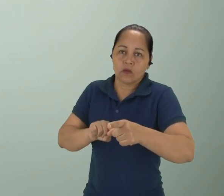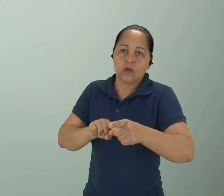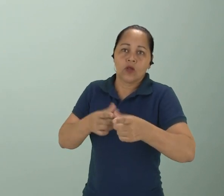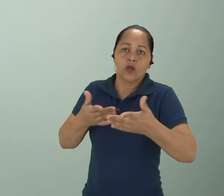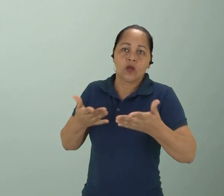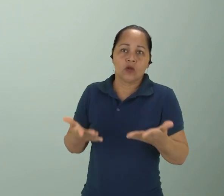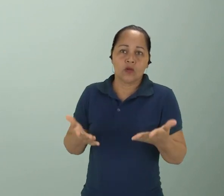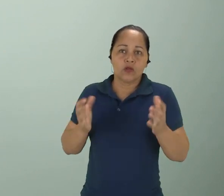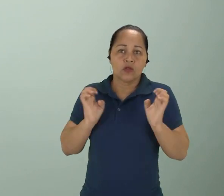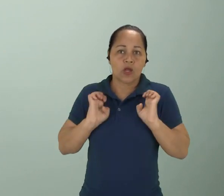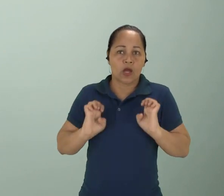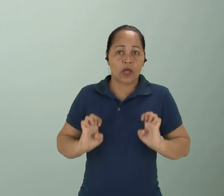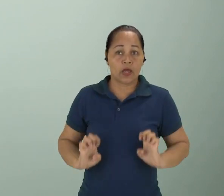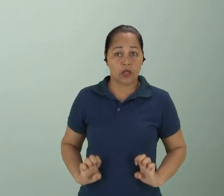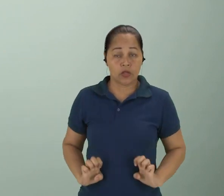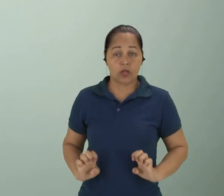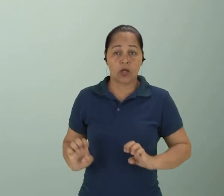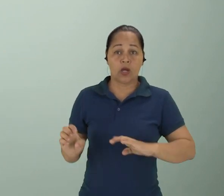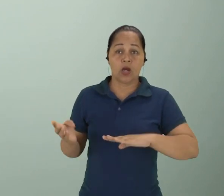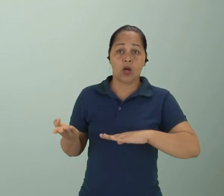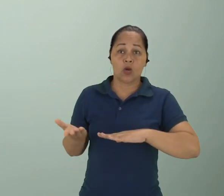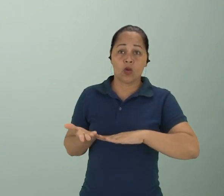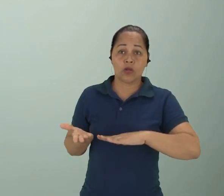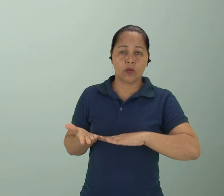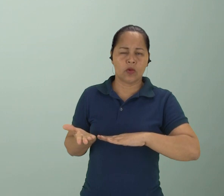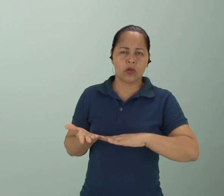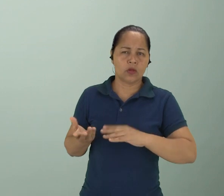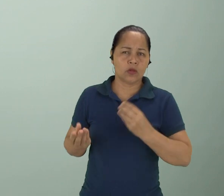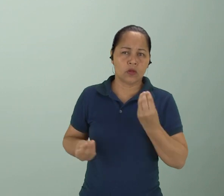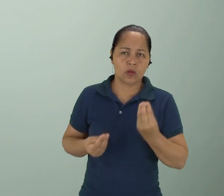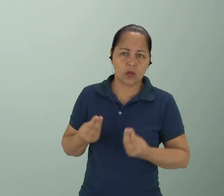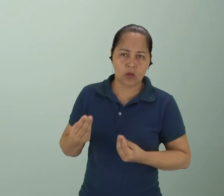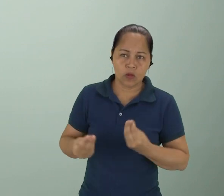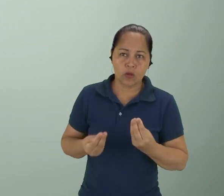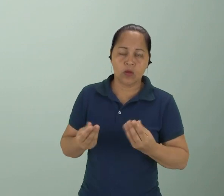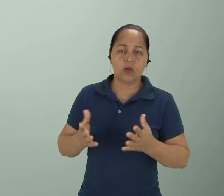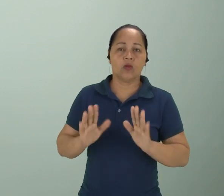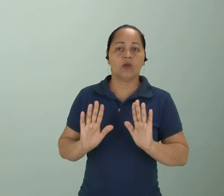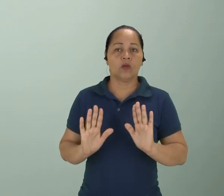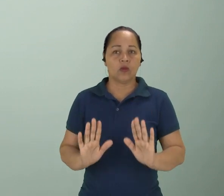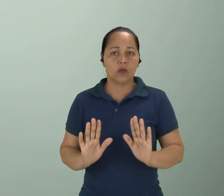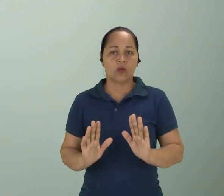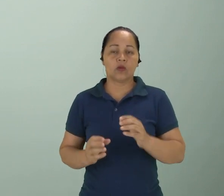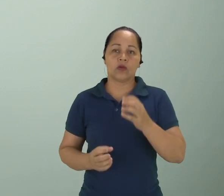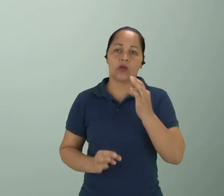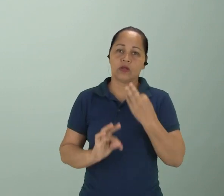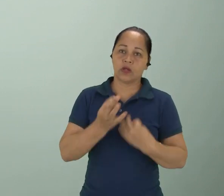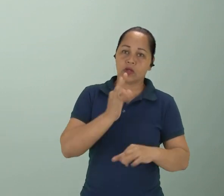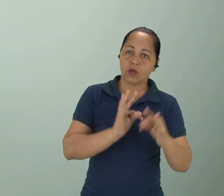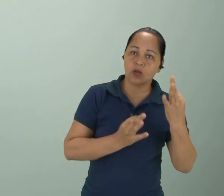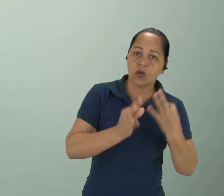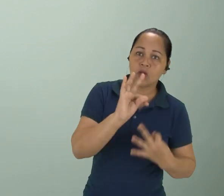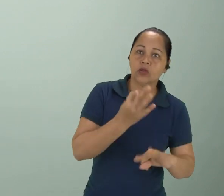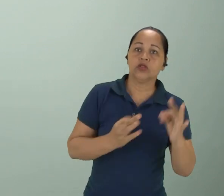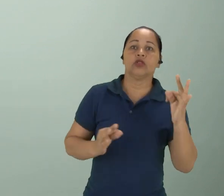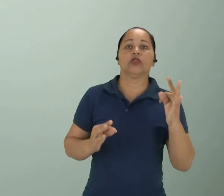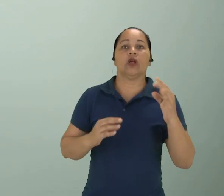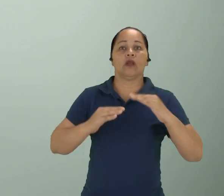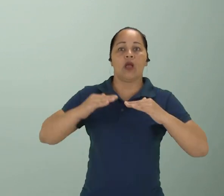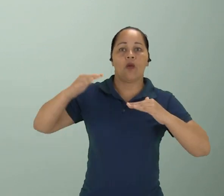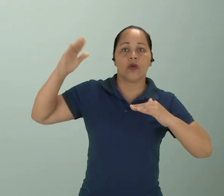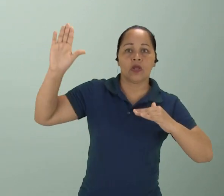situações que a partir da transformação social trazida com o avanço tecnológico avanço científico